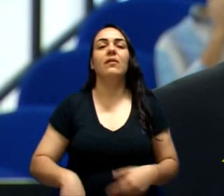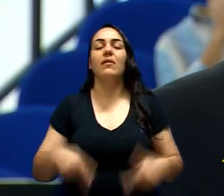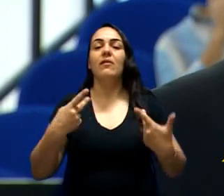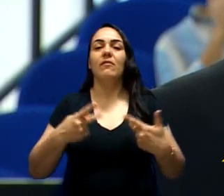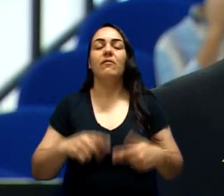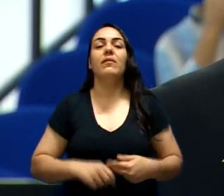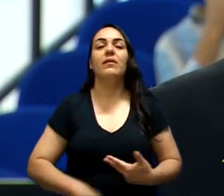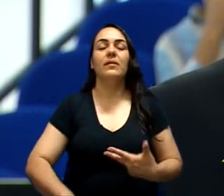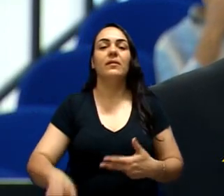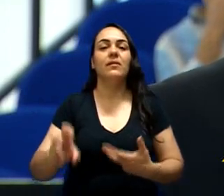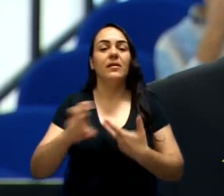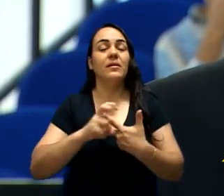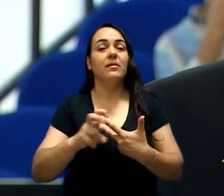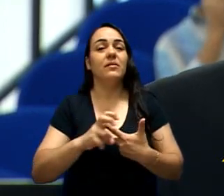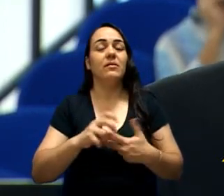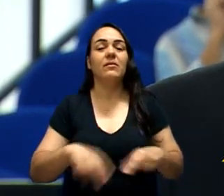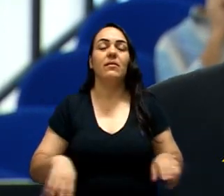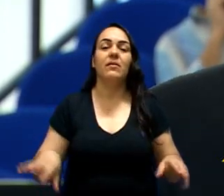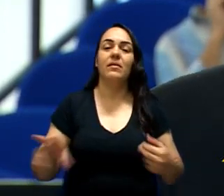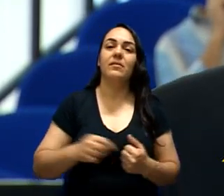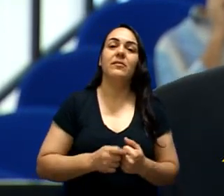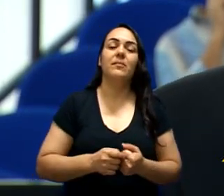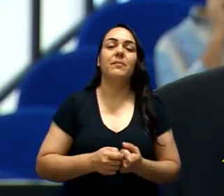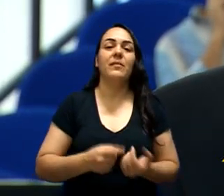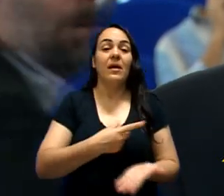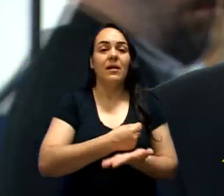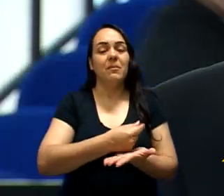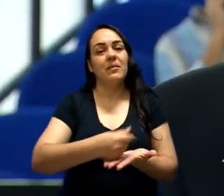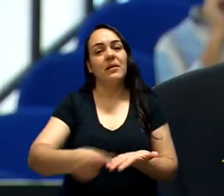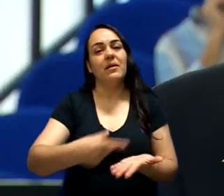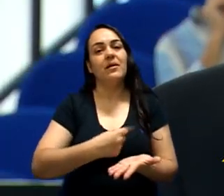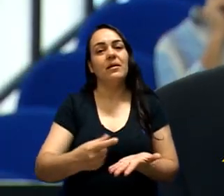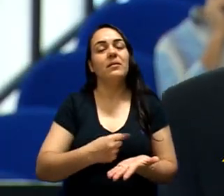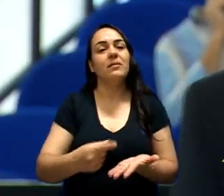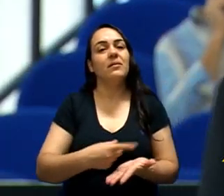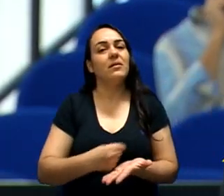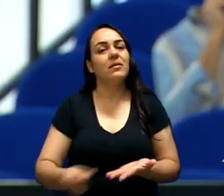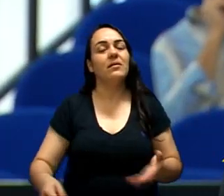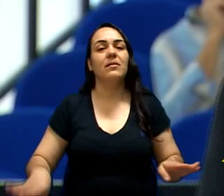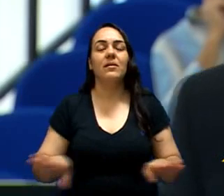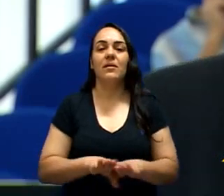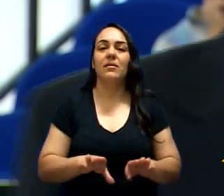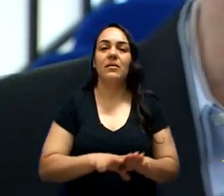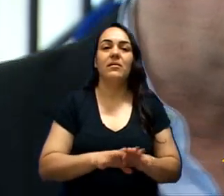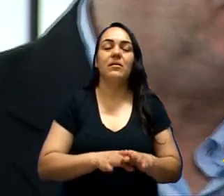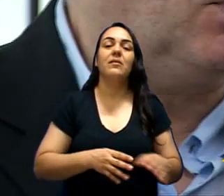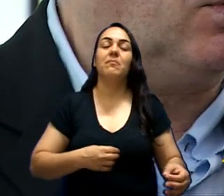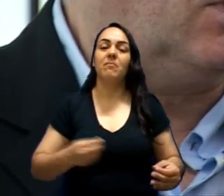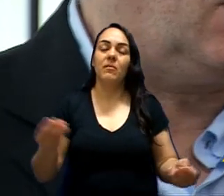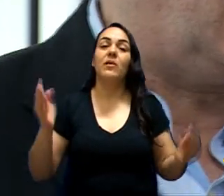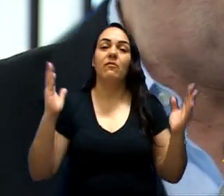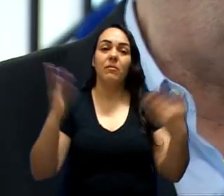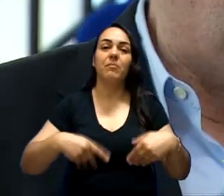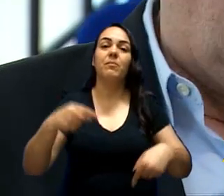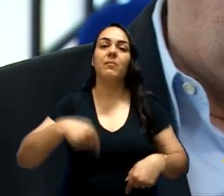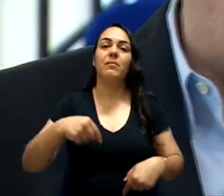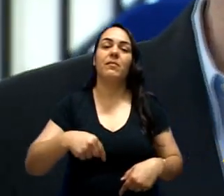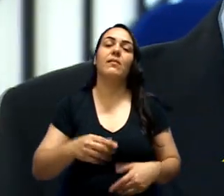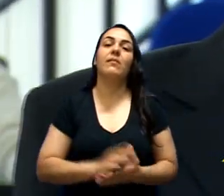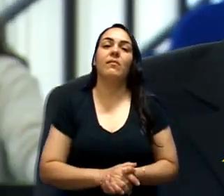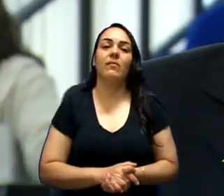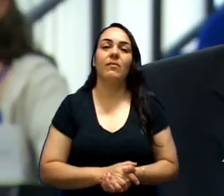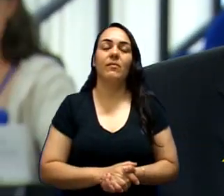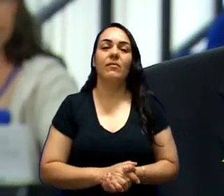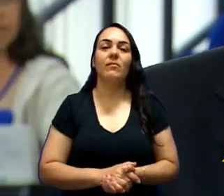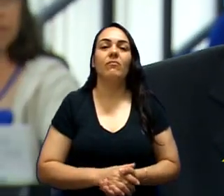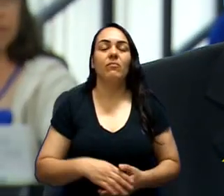das nossas emendas parlamentares. Emendas parlamentares aprovadas aqui pelo...